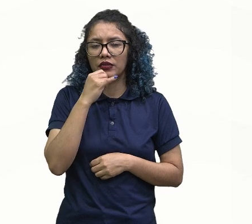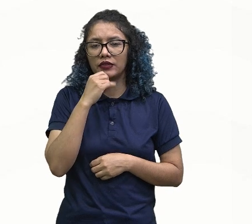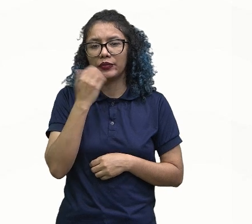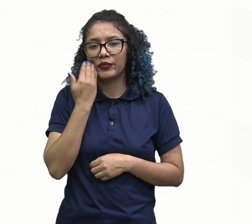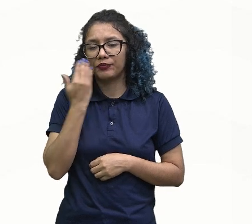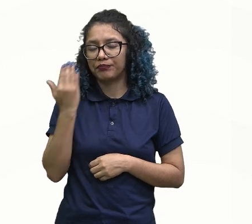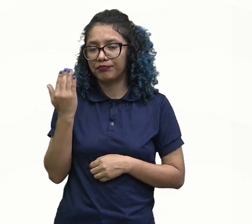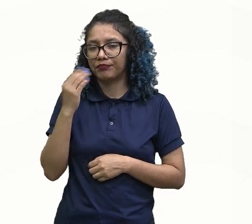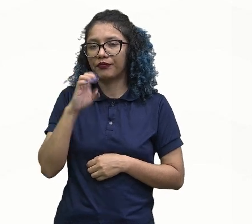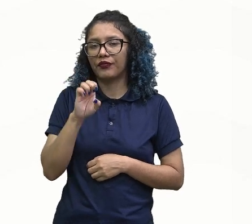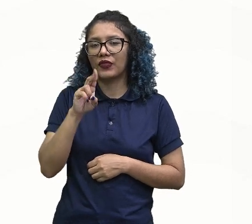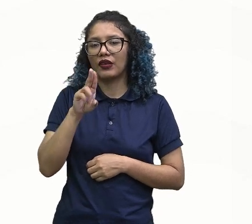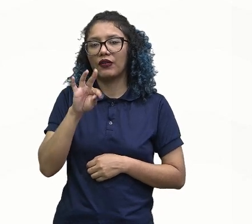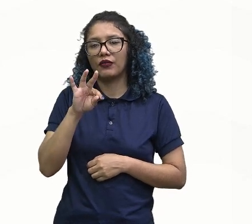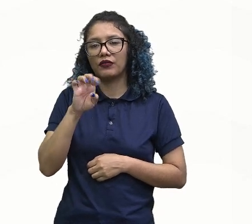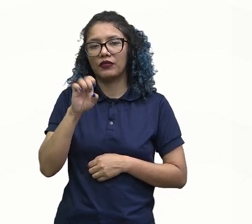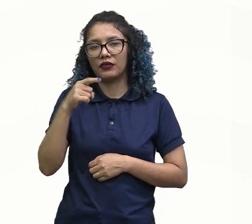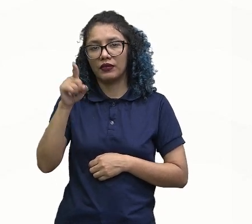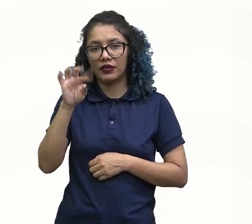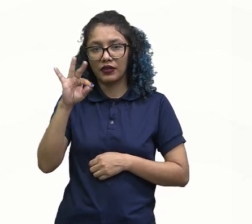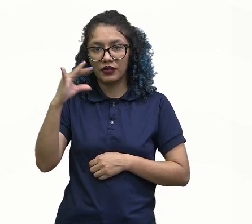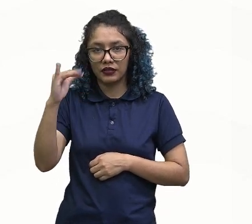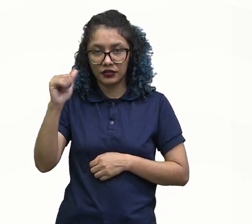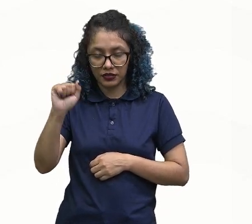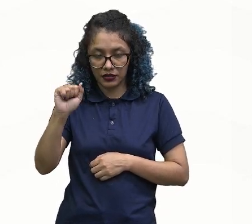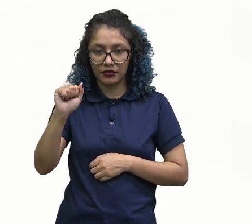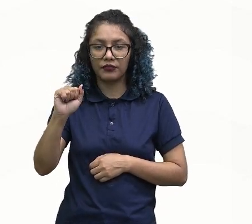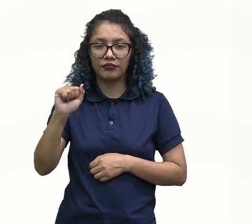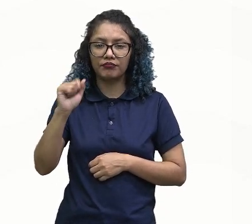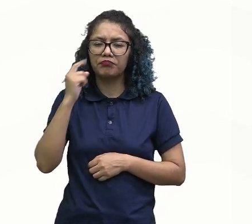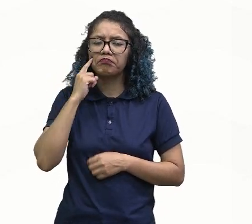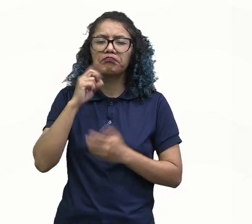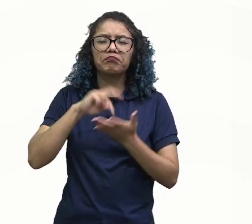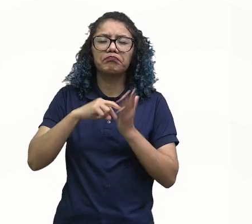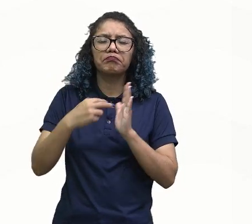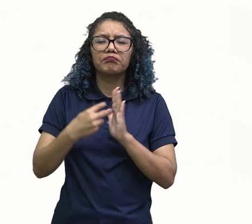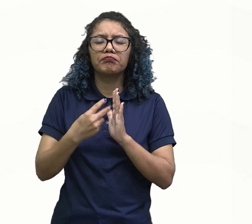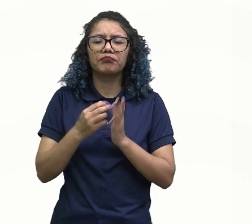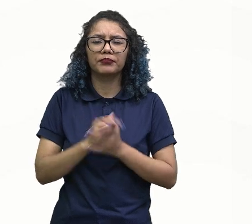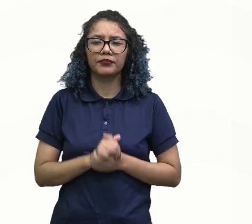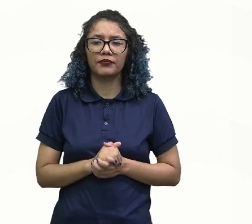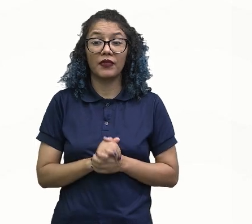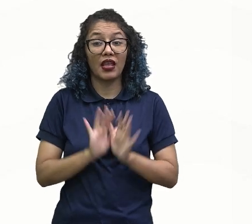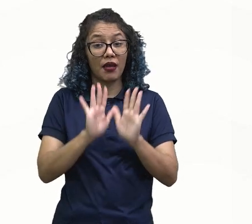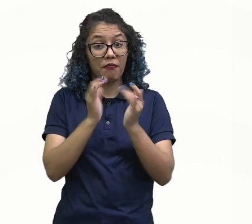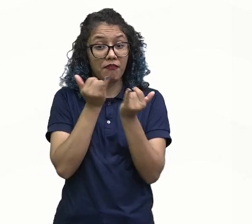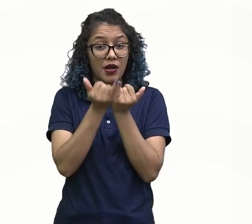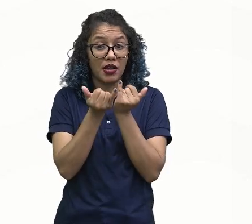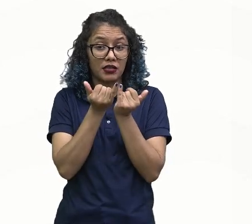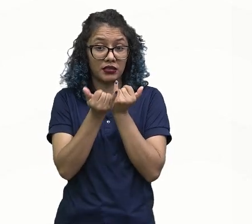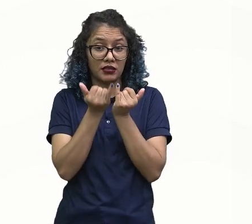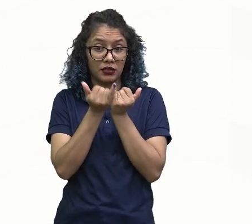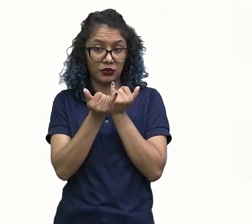mistura eutética, tá? Que são aquelas que se comportam como,